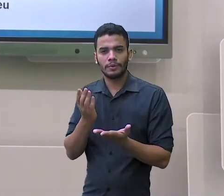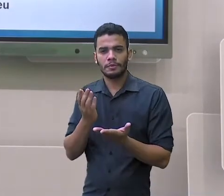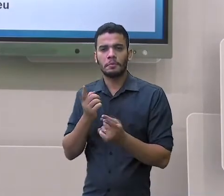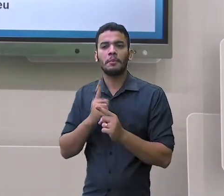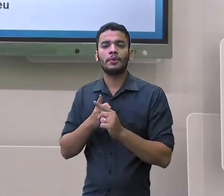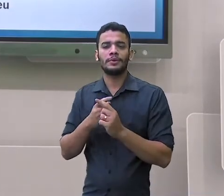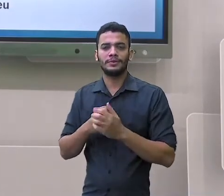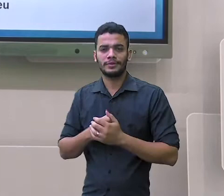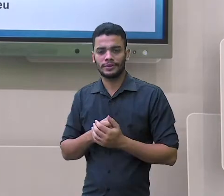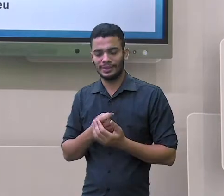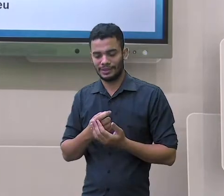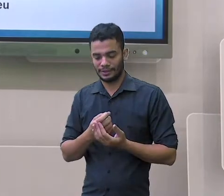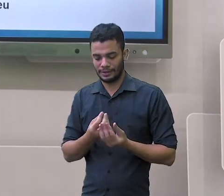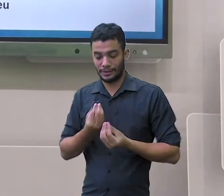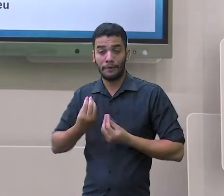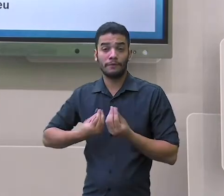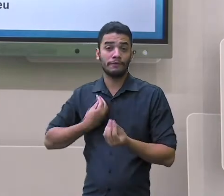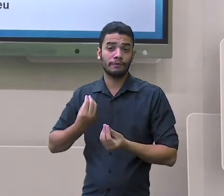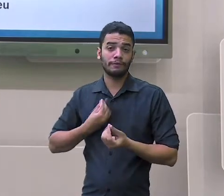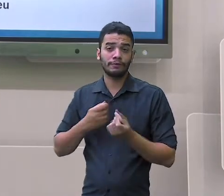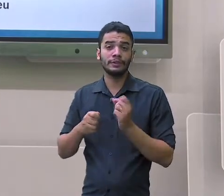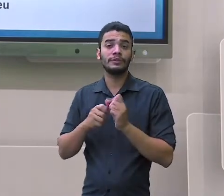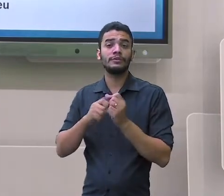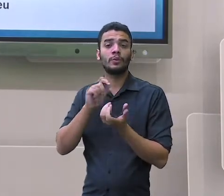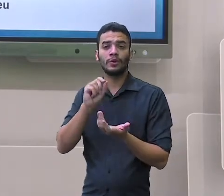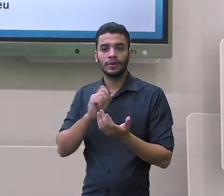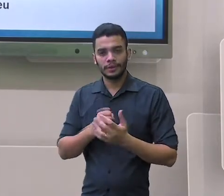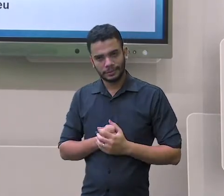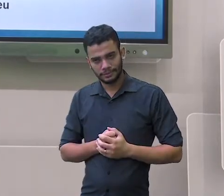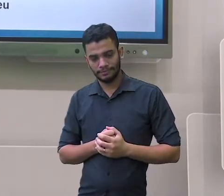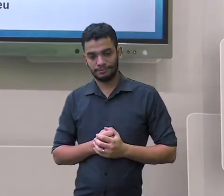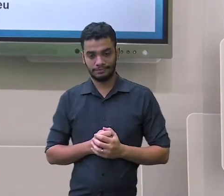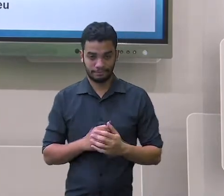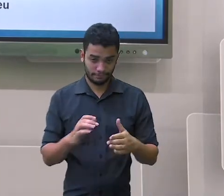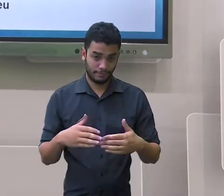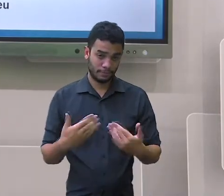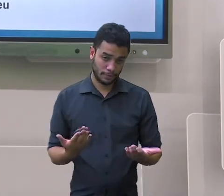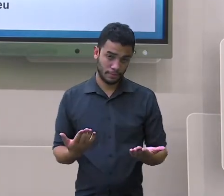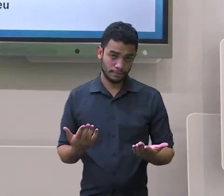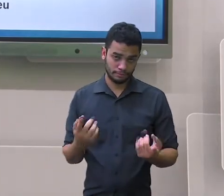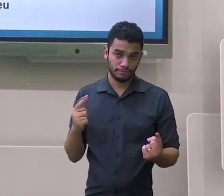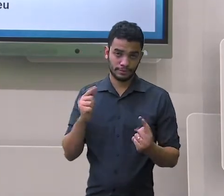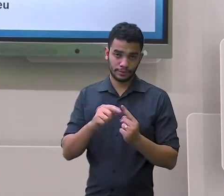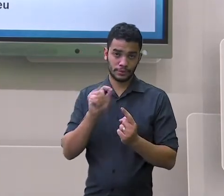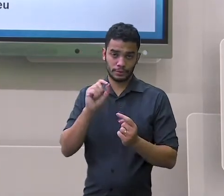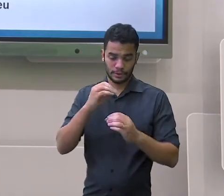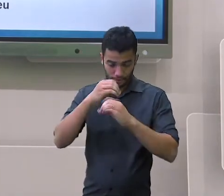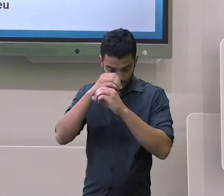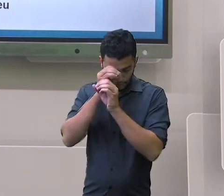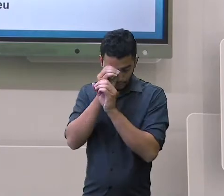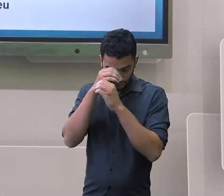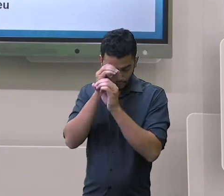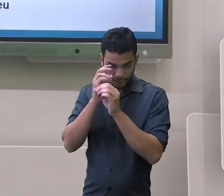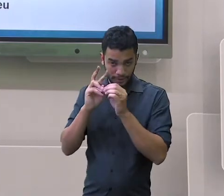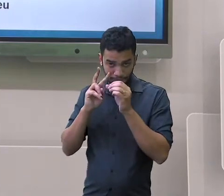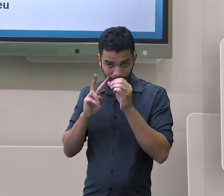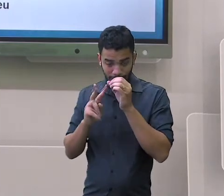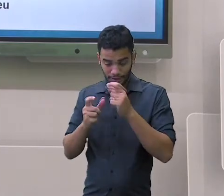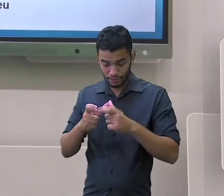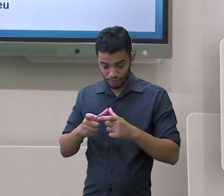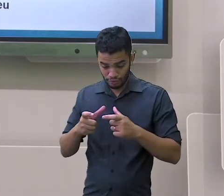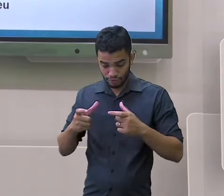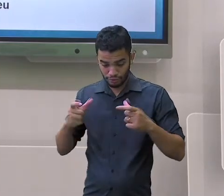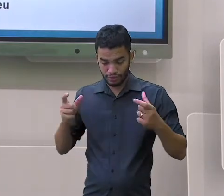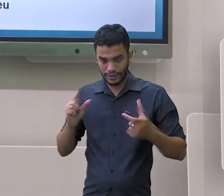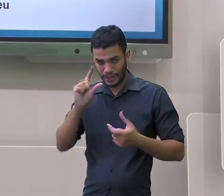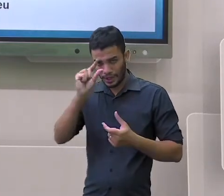bem, joia! O microscópio ele vai ampliar a imagem do objeto que eu